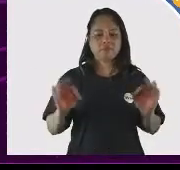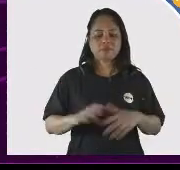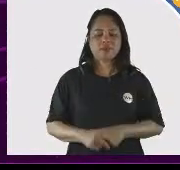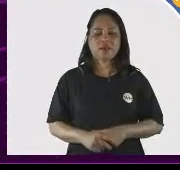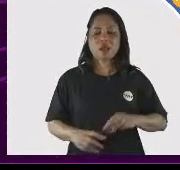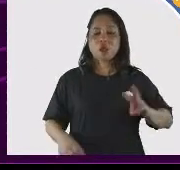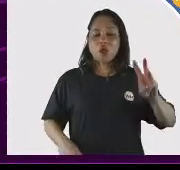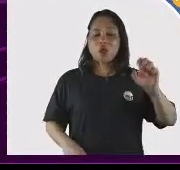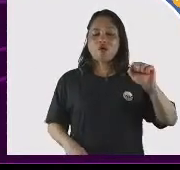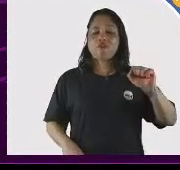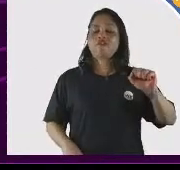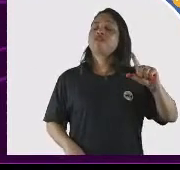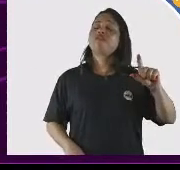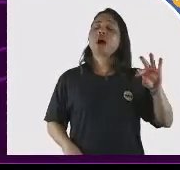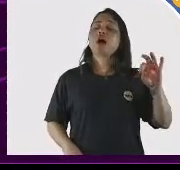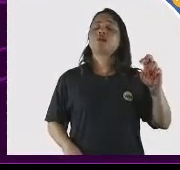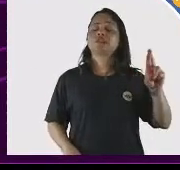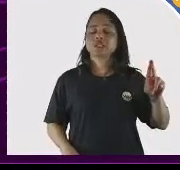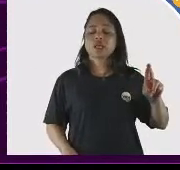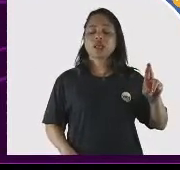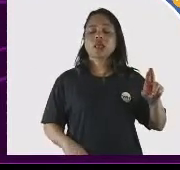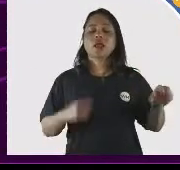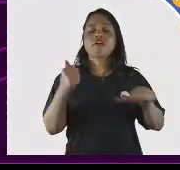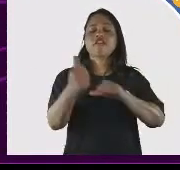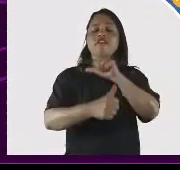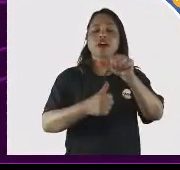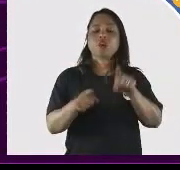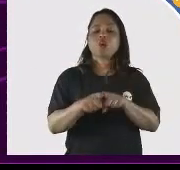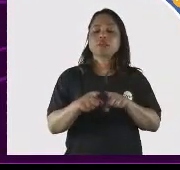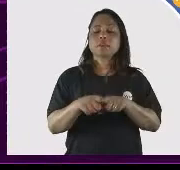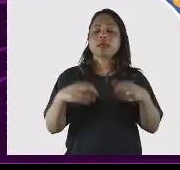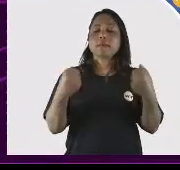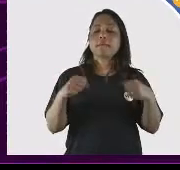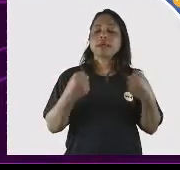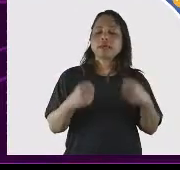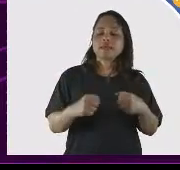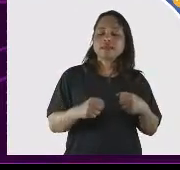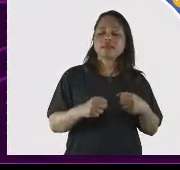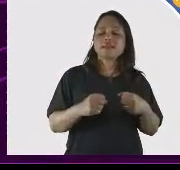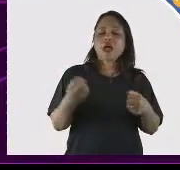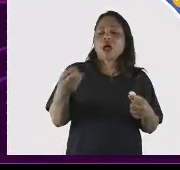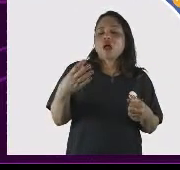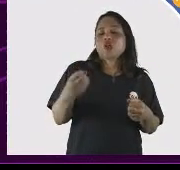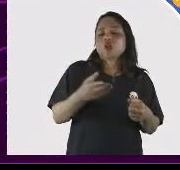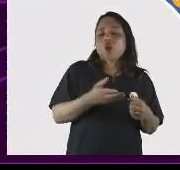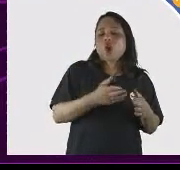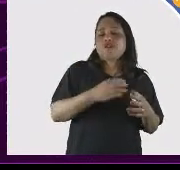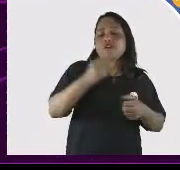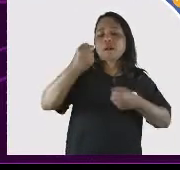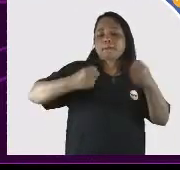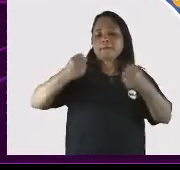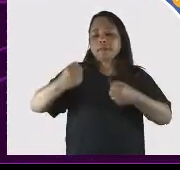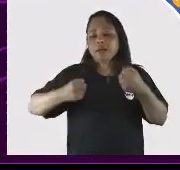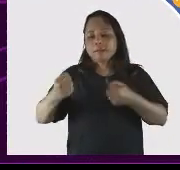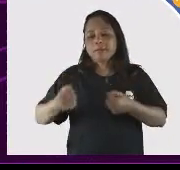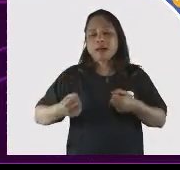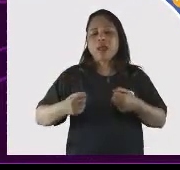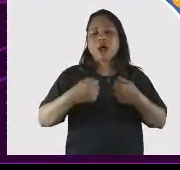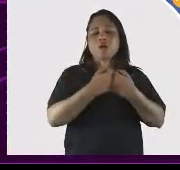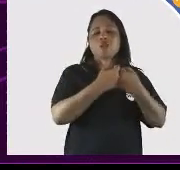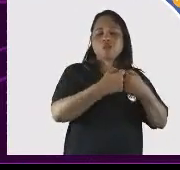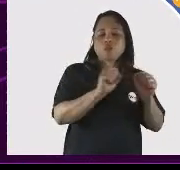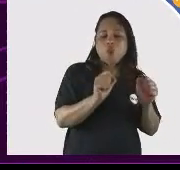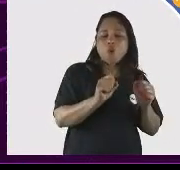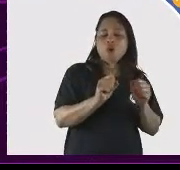renovação de Frota né citou também o caminho da escola como dois importantes drivers Drivers para os negócios de ônibus da